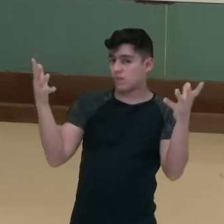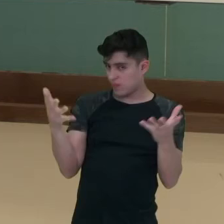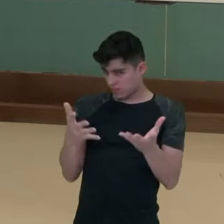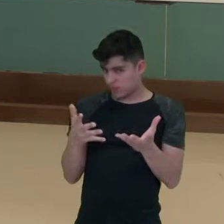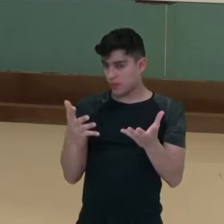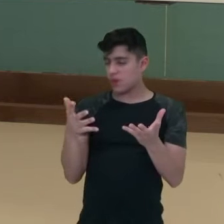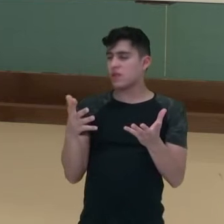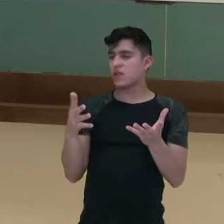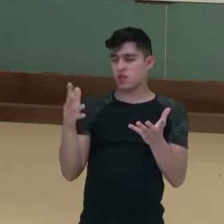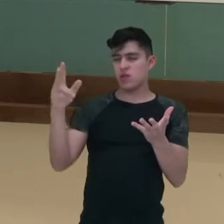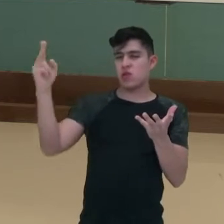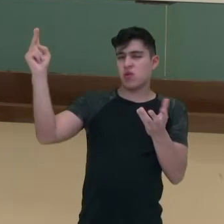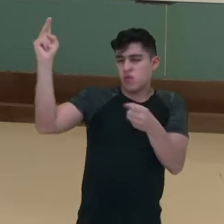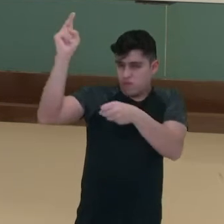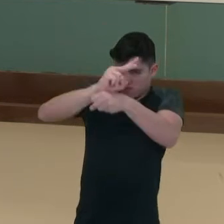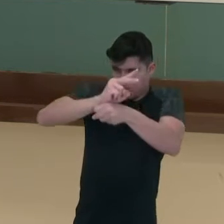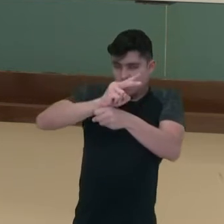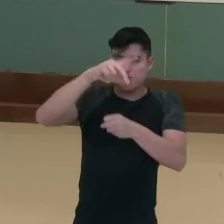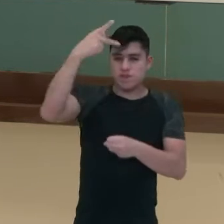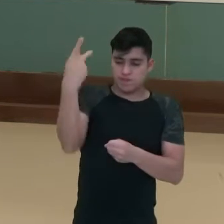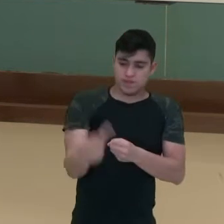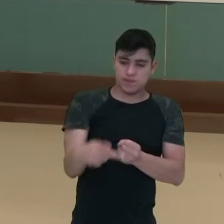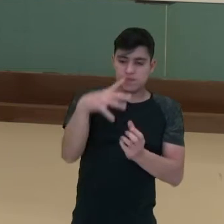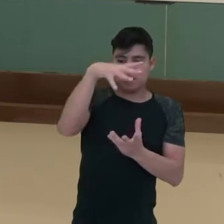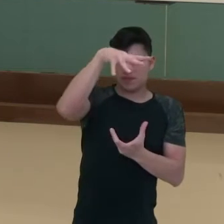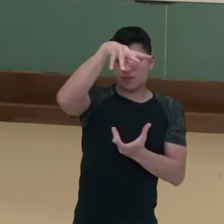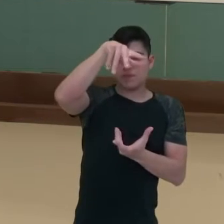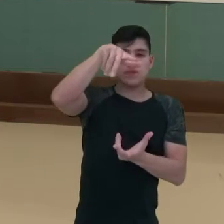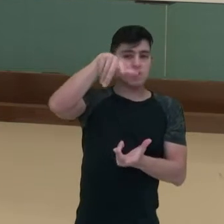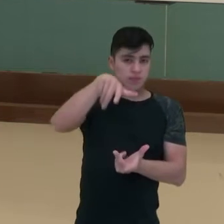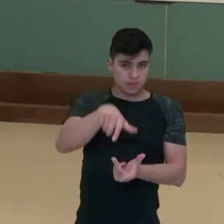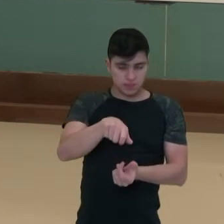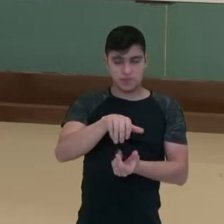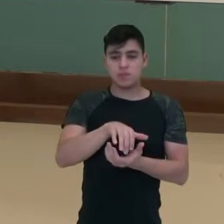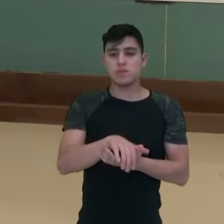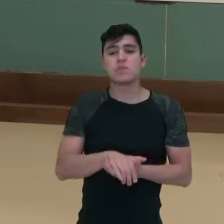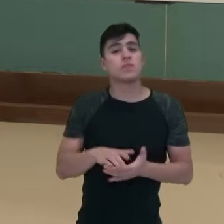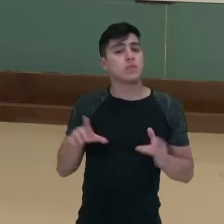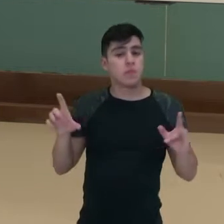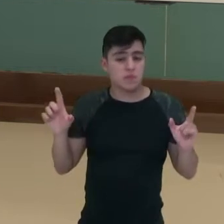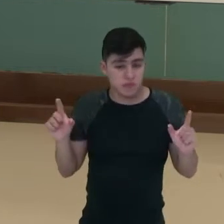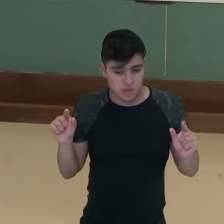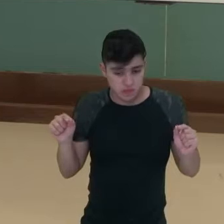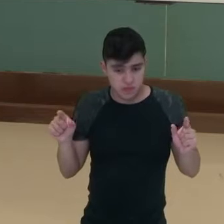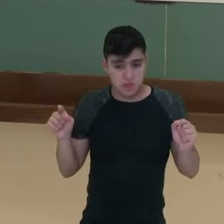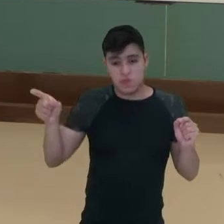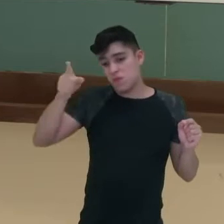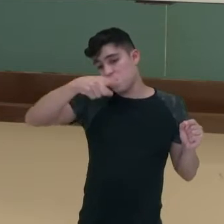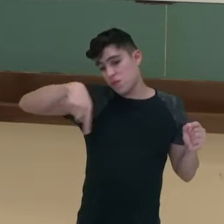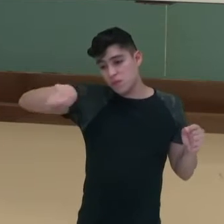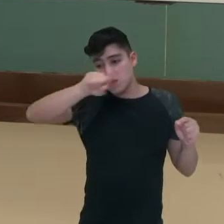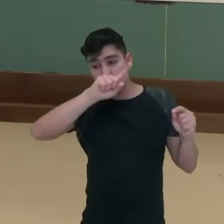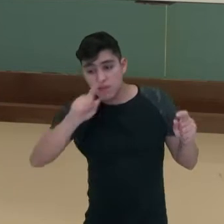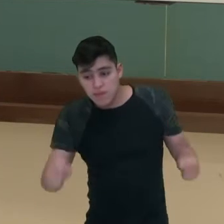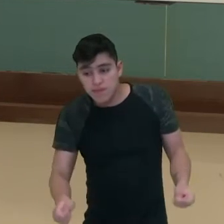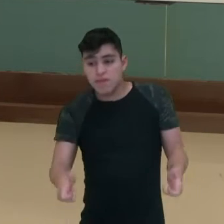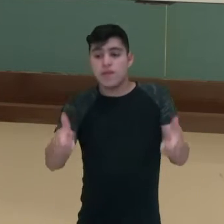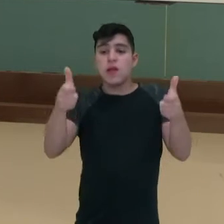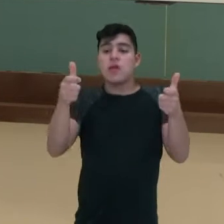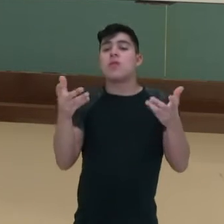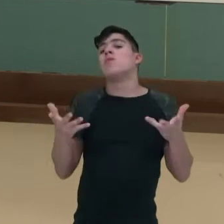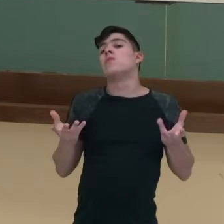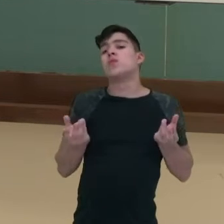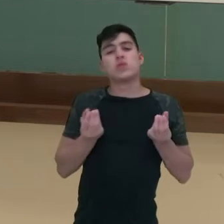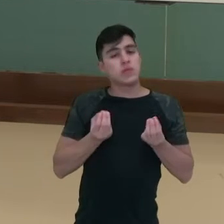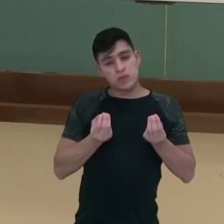que protege aí o nosso planeta. Então, só que esta melhora gradual, ela